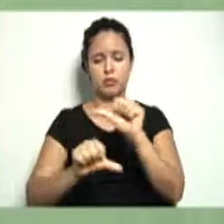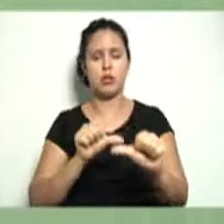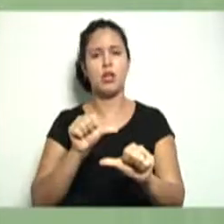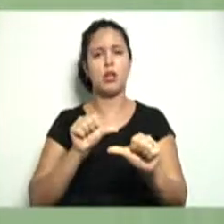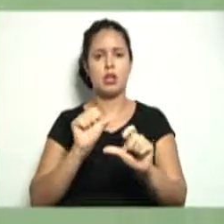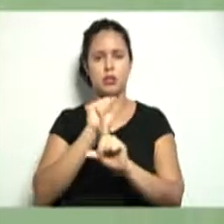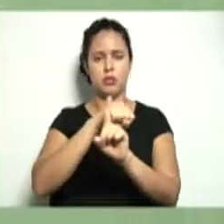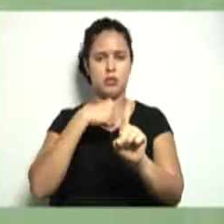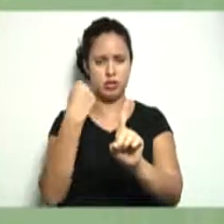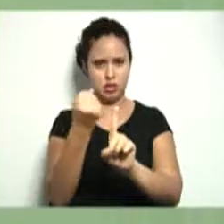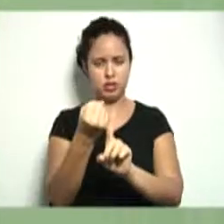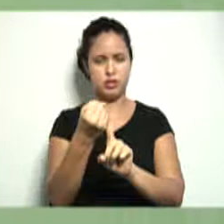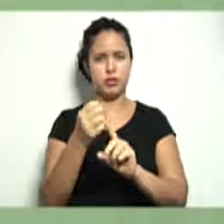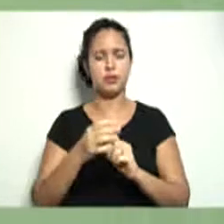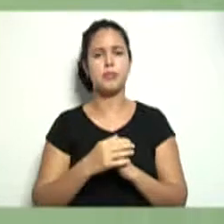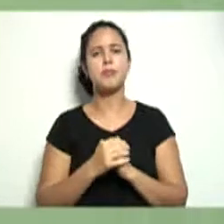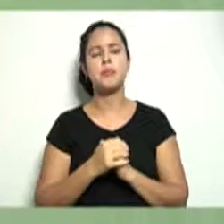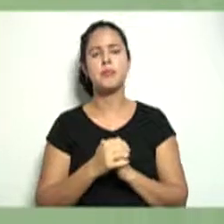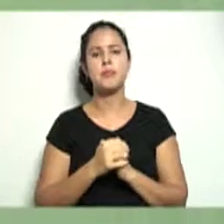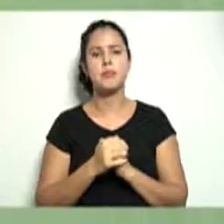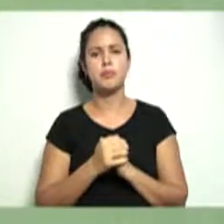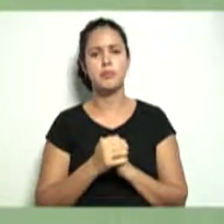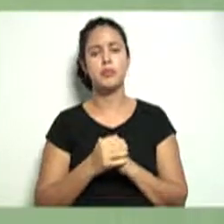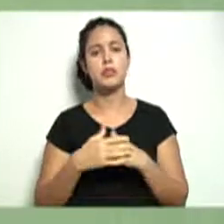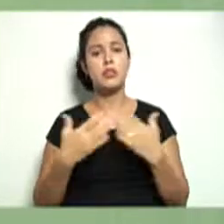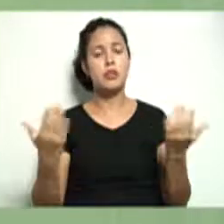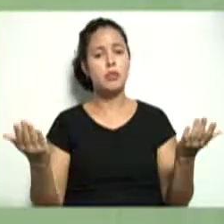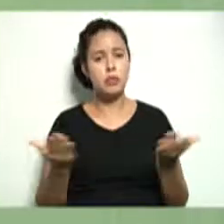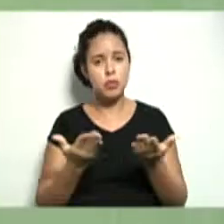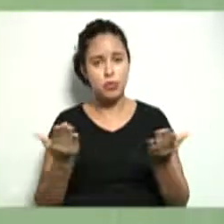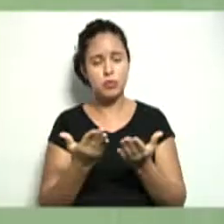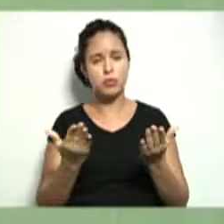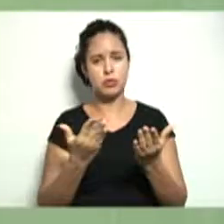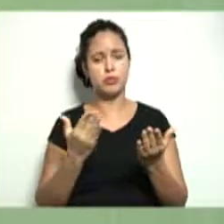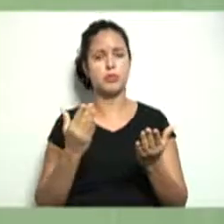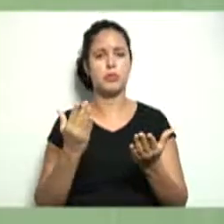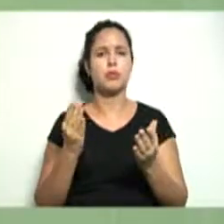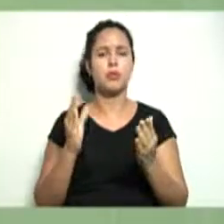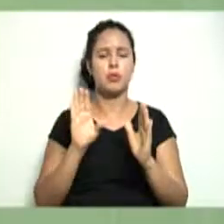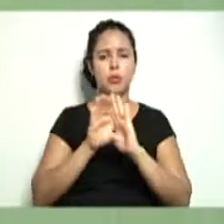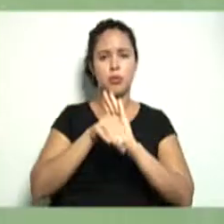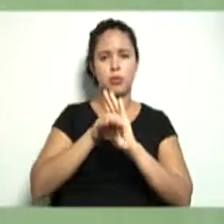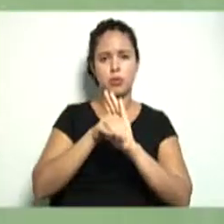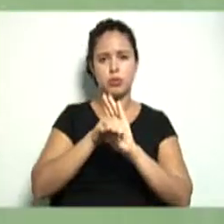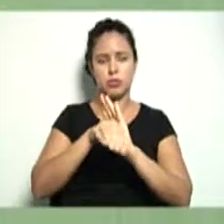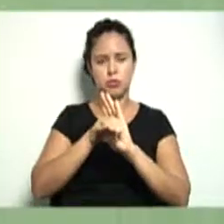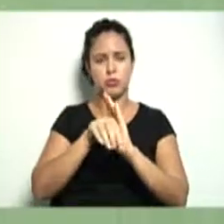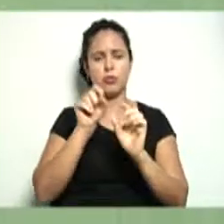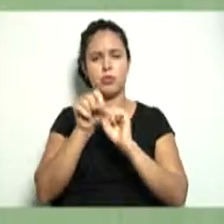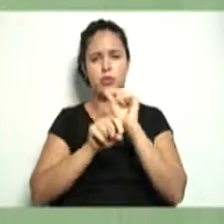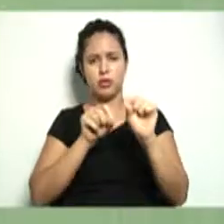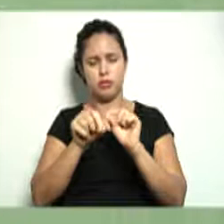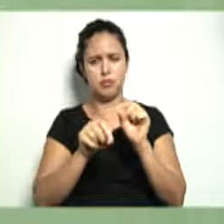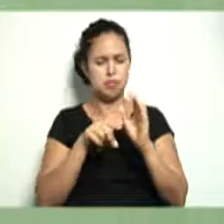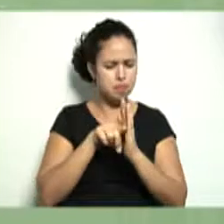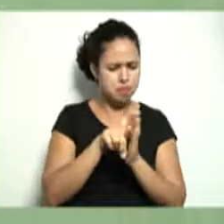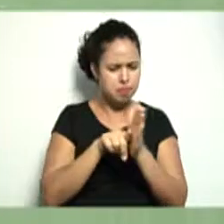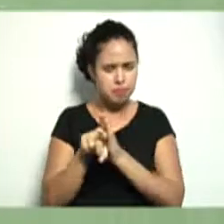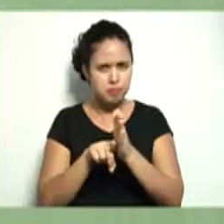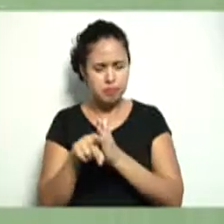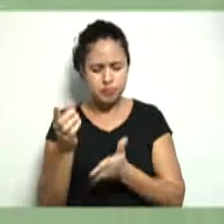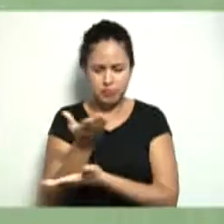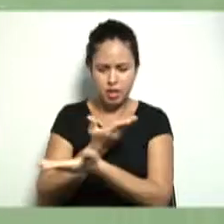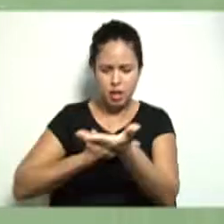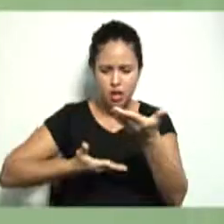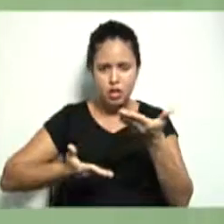Estes são os objetivos. Esta aula, especificamente, tem os seguintes conteúdos. Análise das